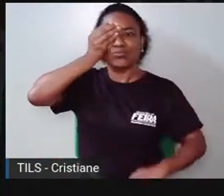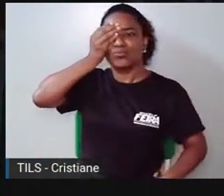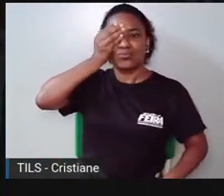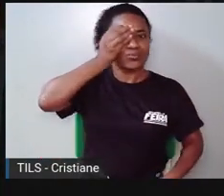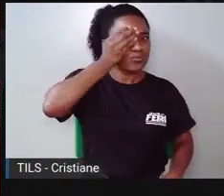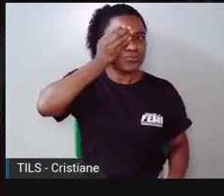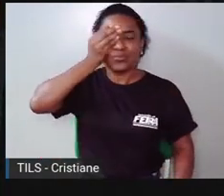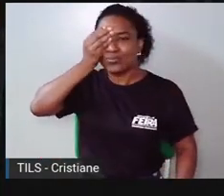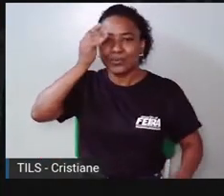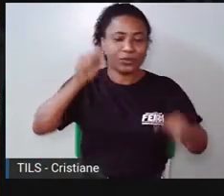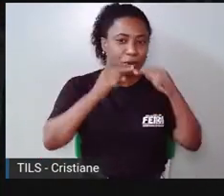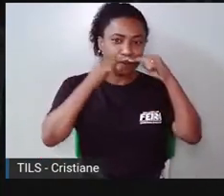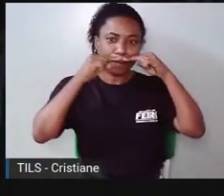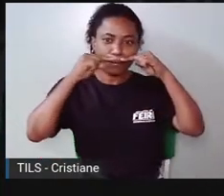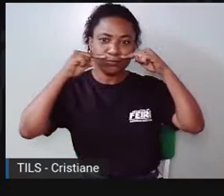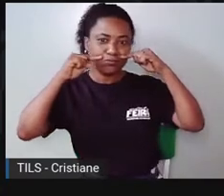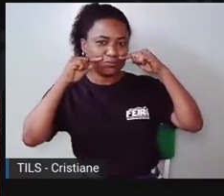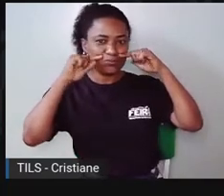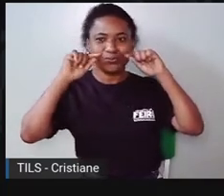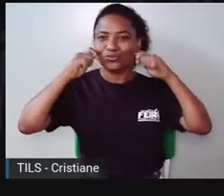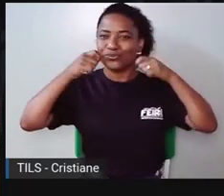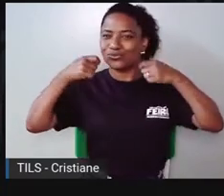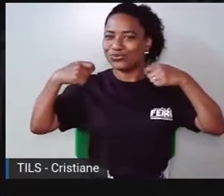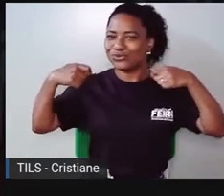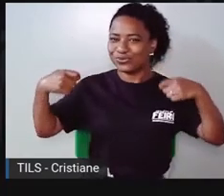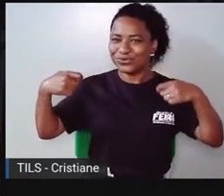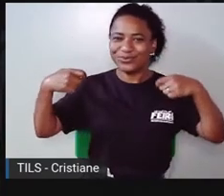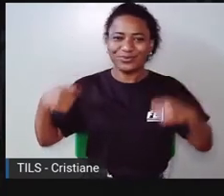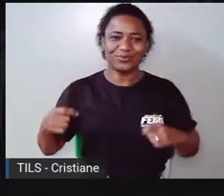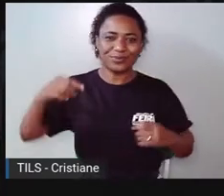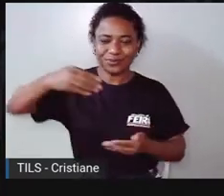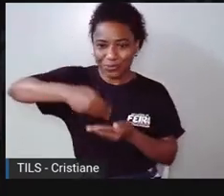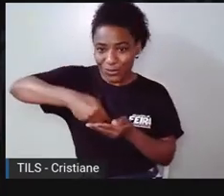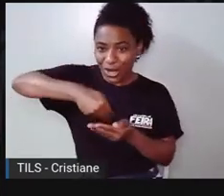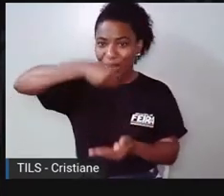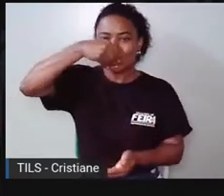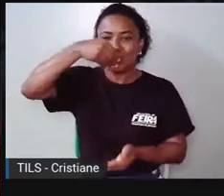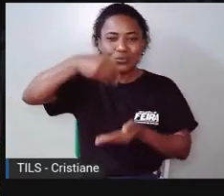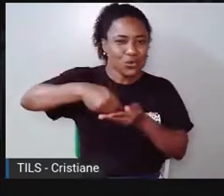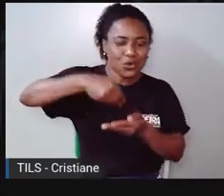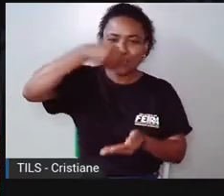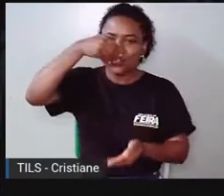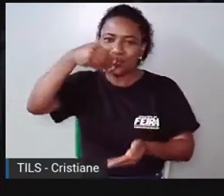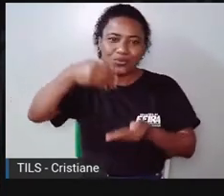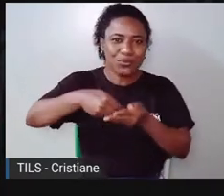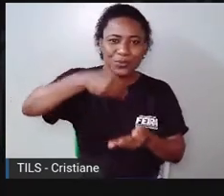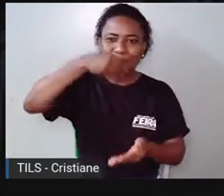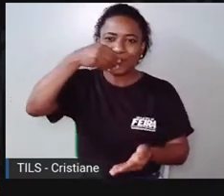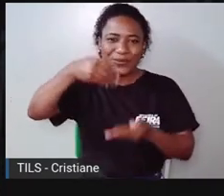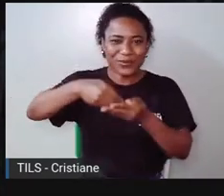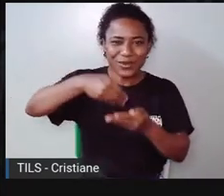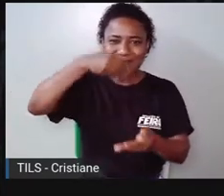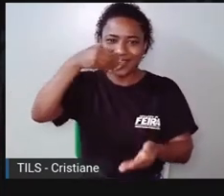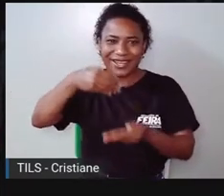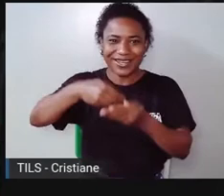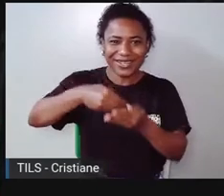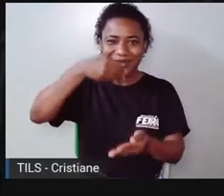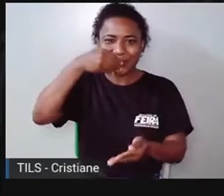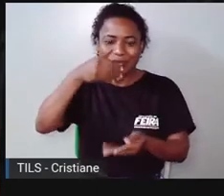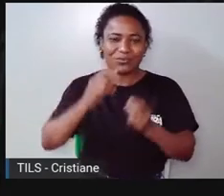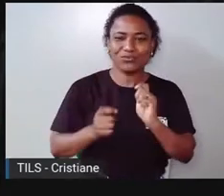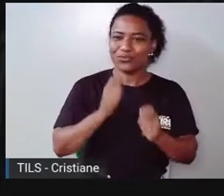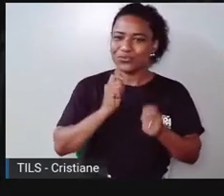Rodopia e genial. Mulher para comer mingau. Mingau,